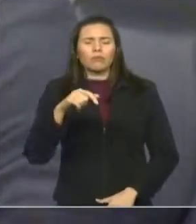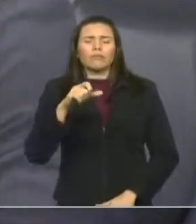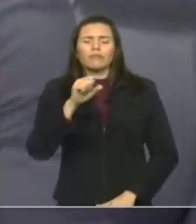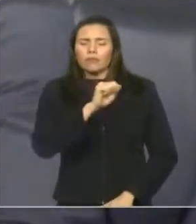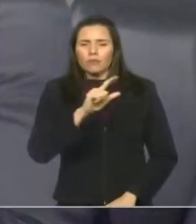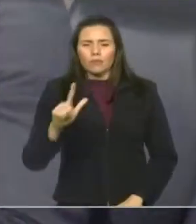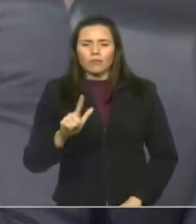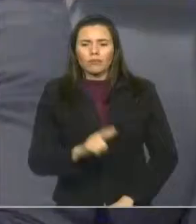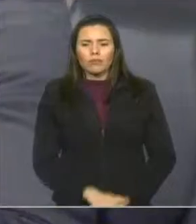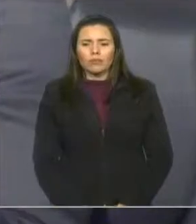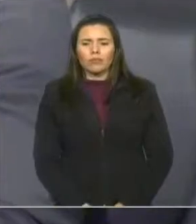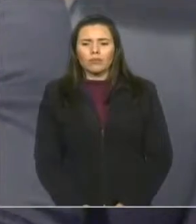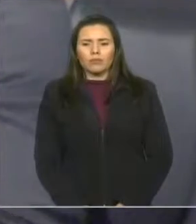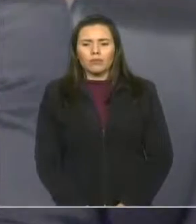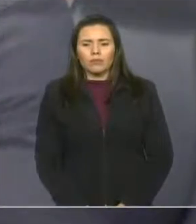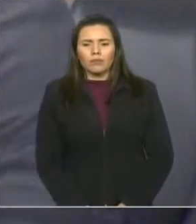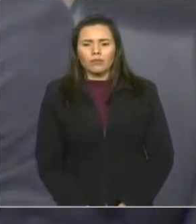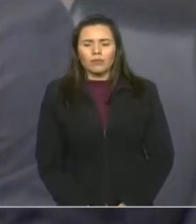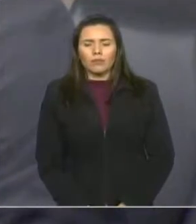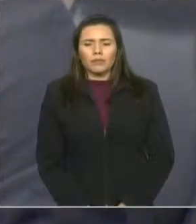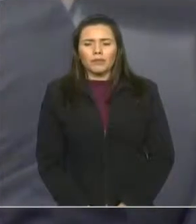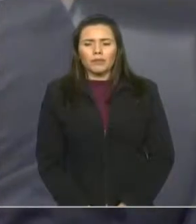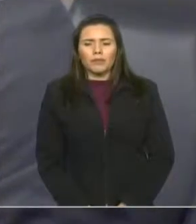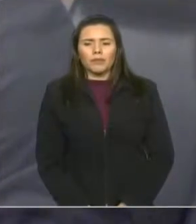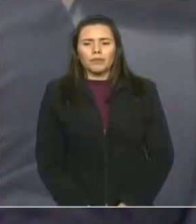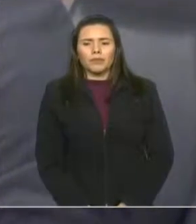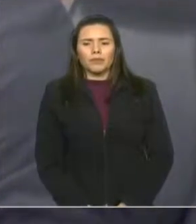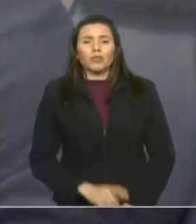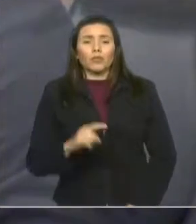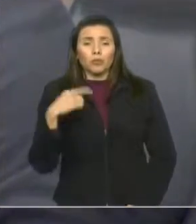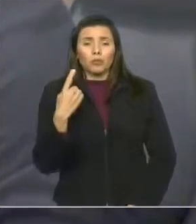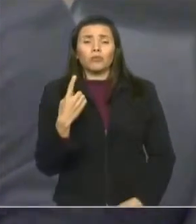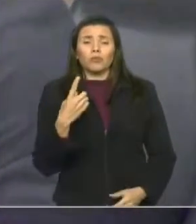metropolitana, inclusive, de forma conjunta, assinamos um